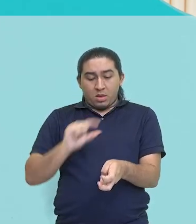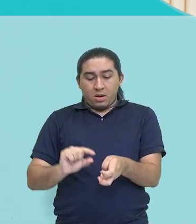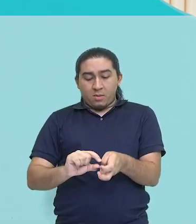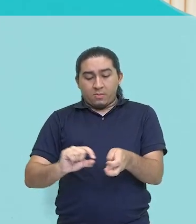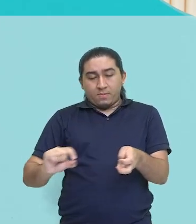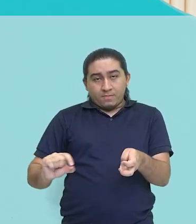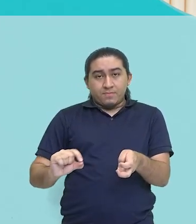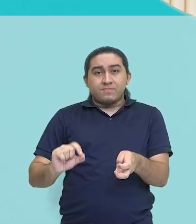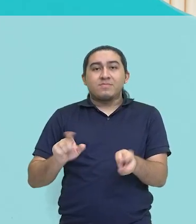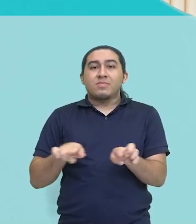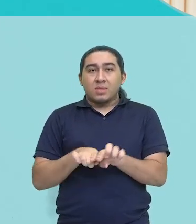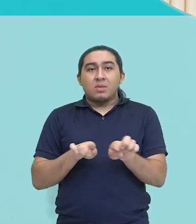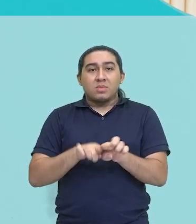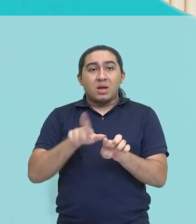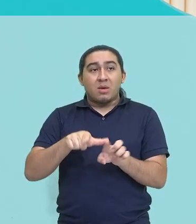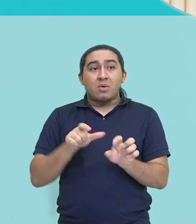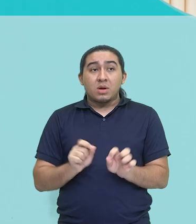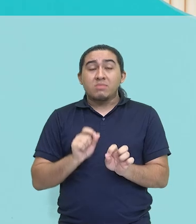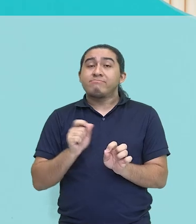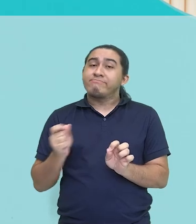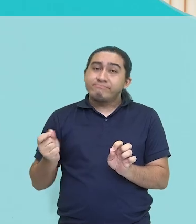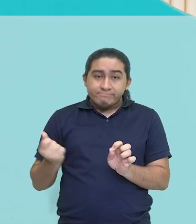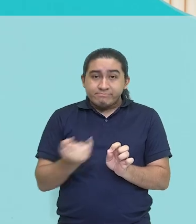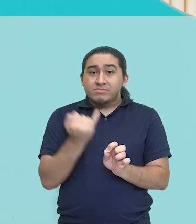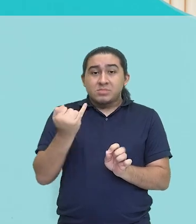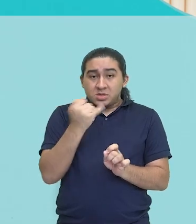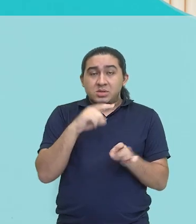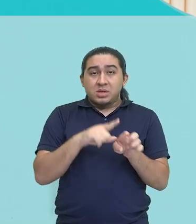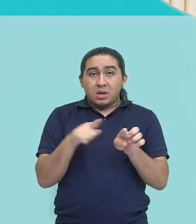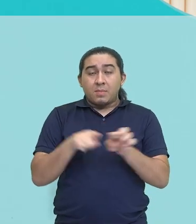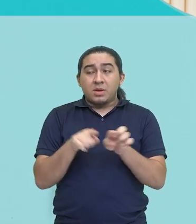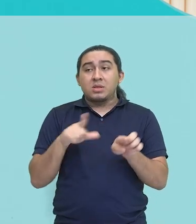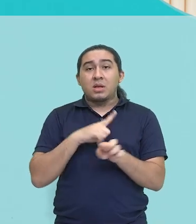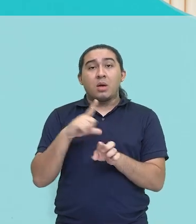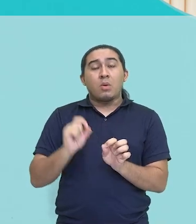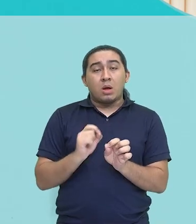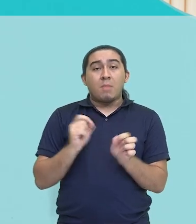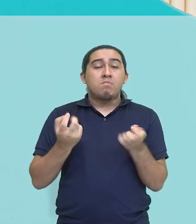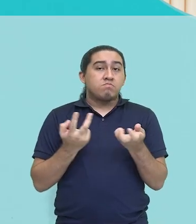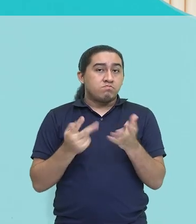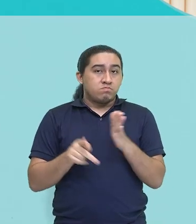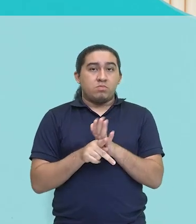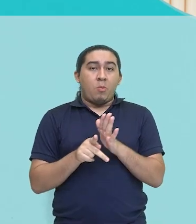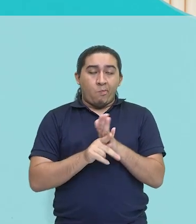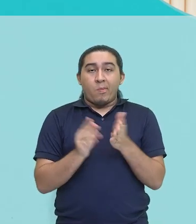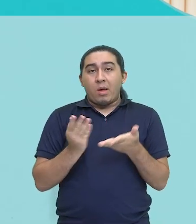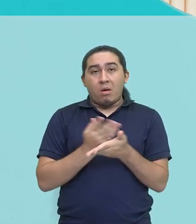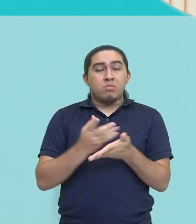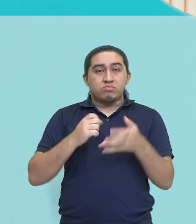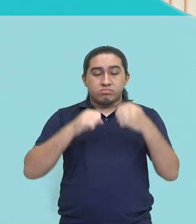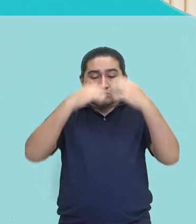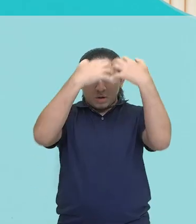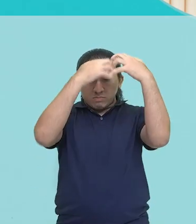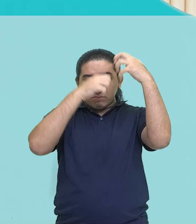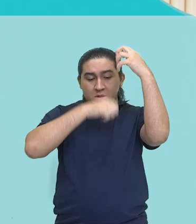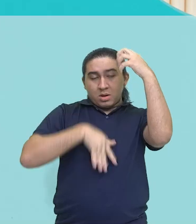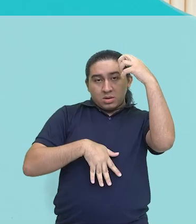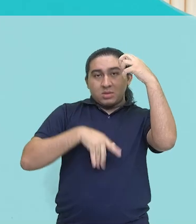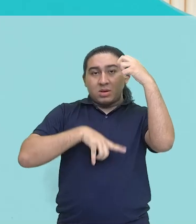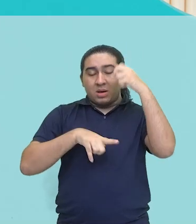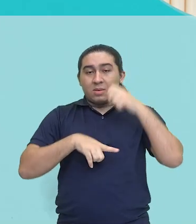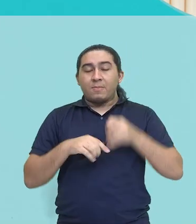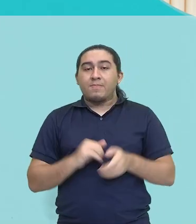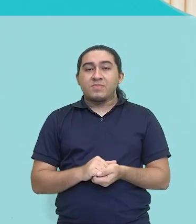espinhal e que, consequentemente, também enervam alguma região ali muito importante do nosso corpo. Uma pessoa